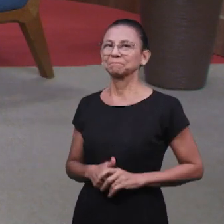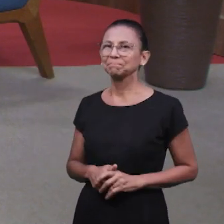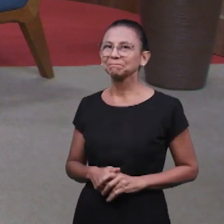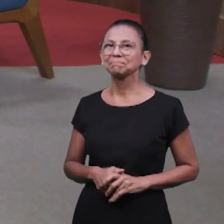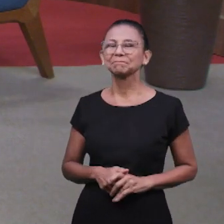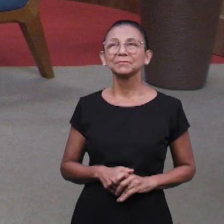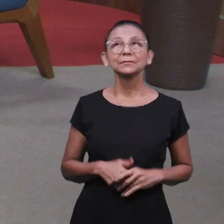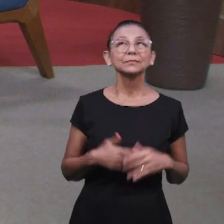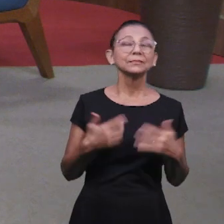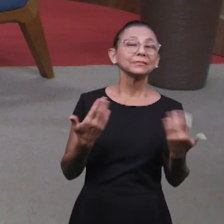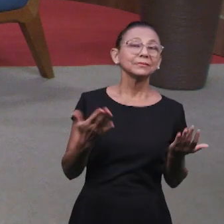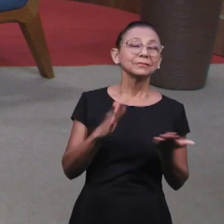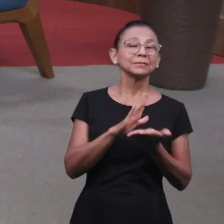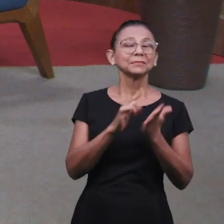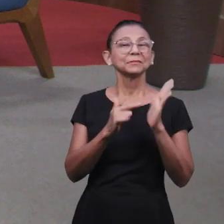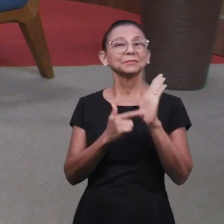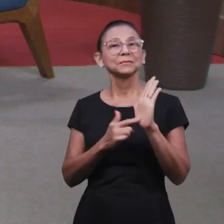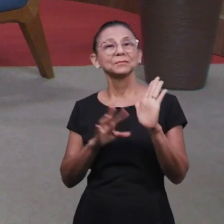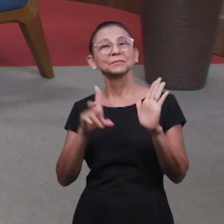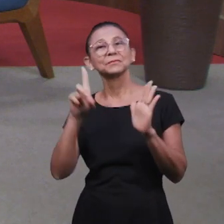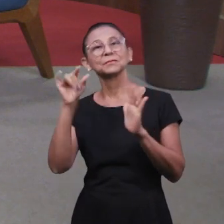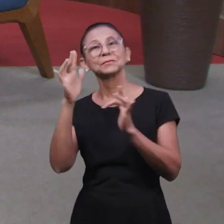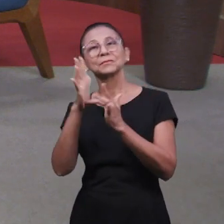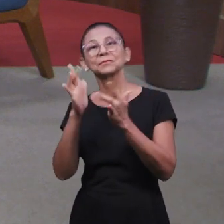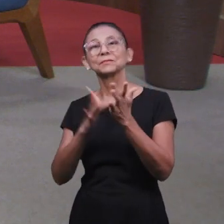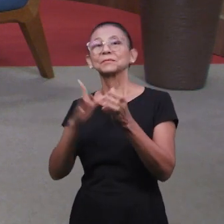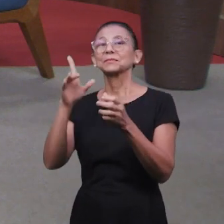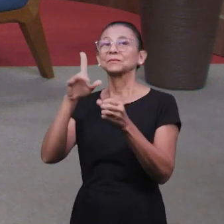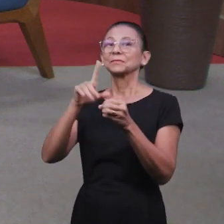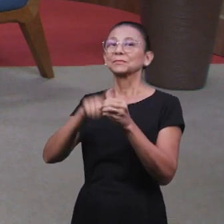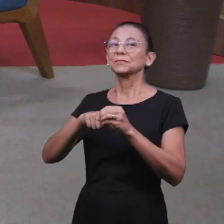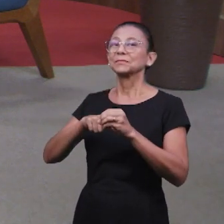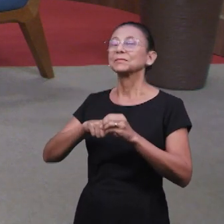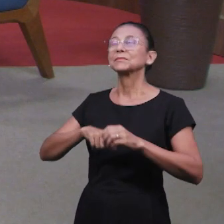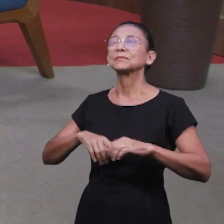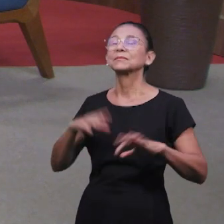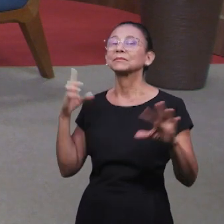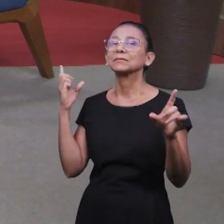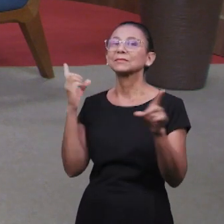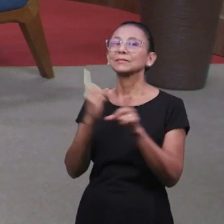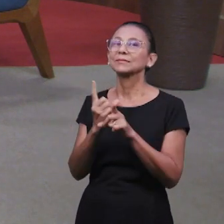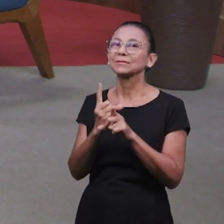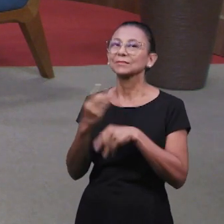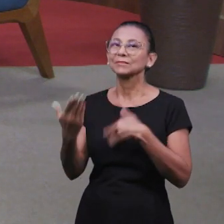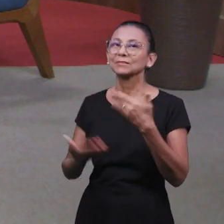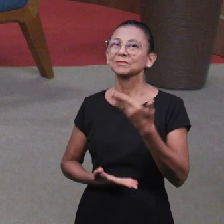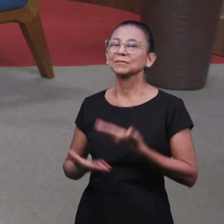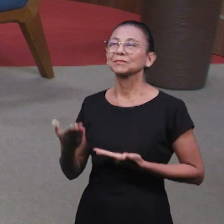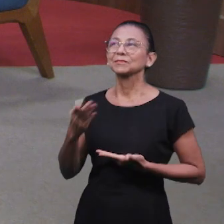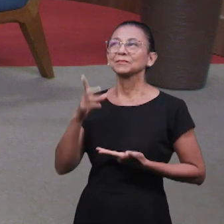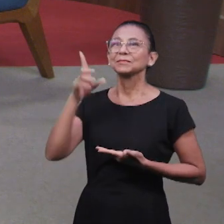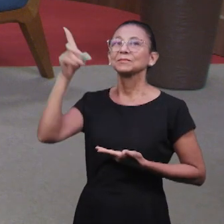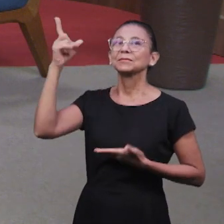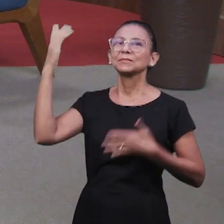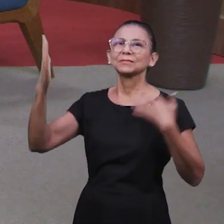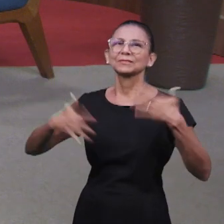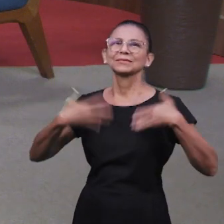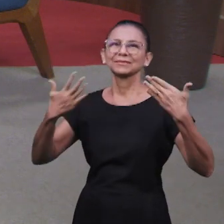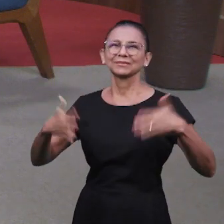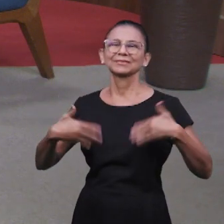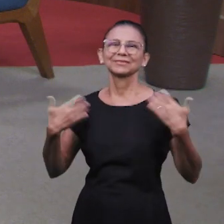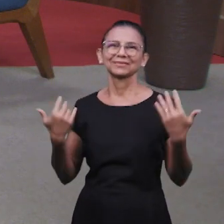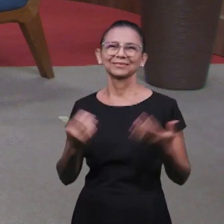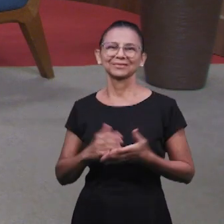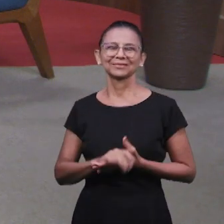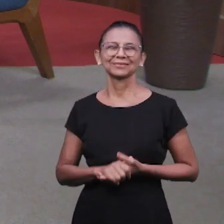obra. E a Bíblia diz que quando Jesus voltar, Ele quer nos encontrar servindo com ânimo e